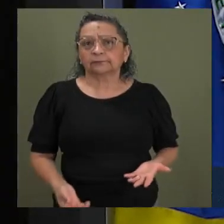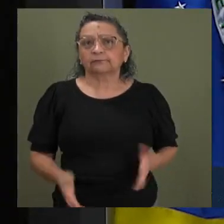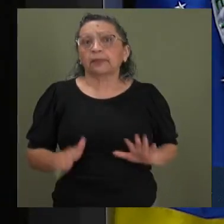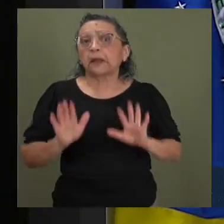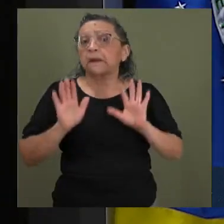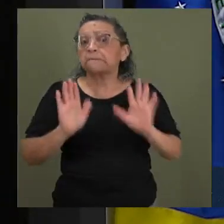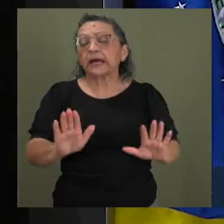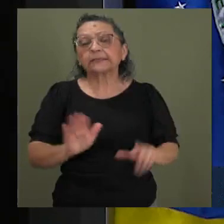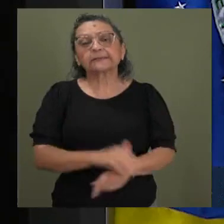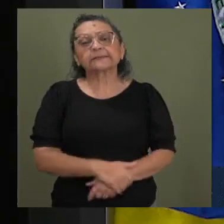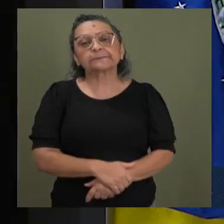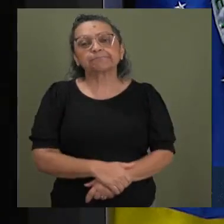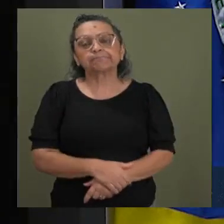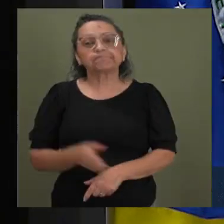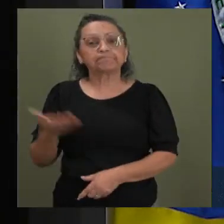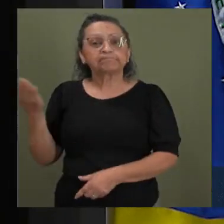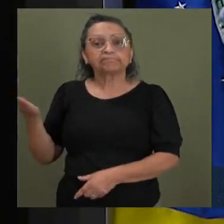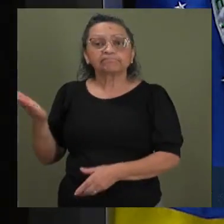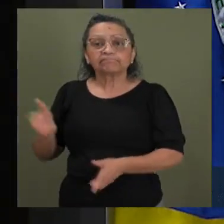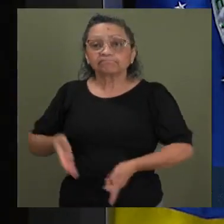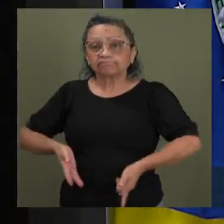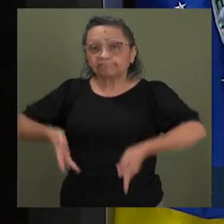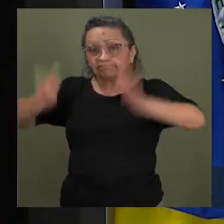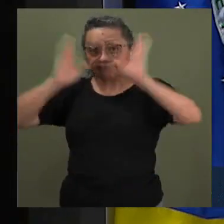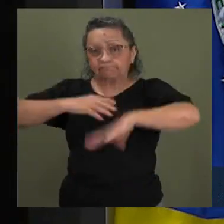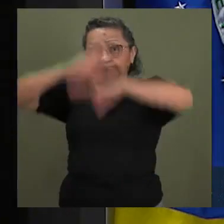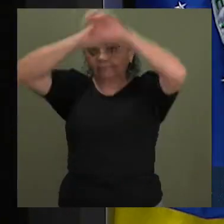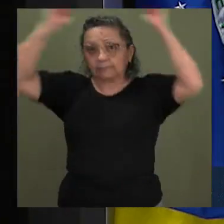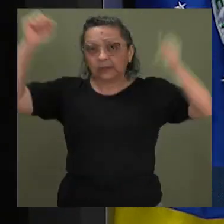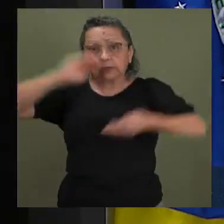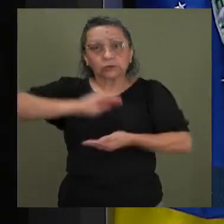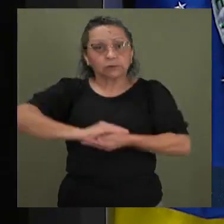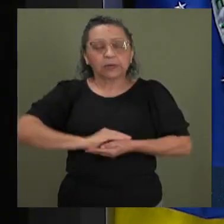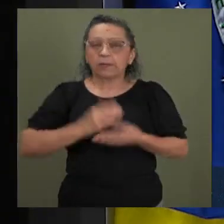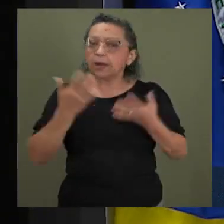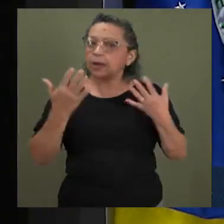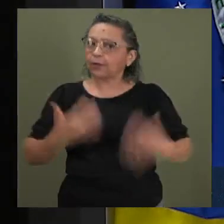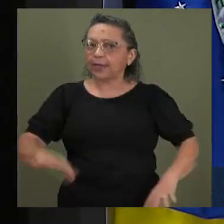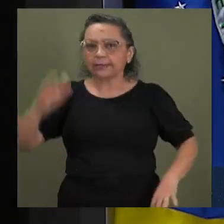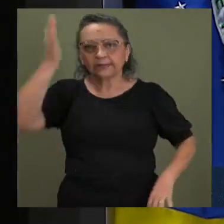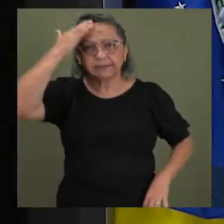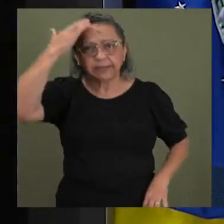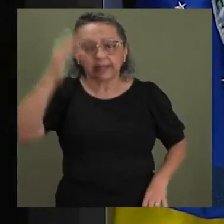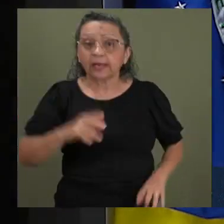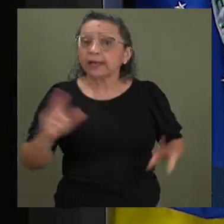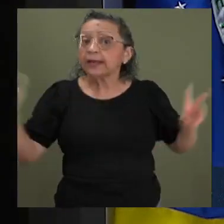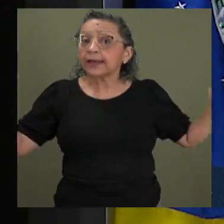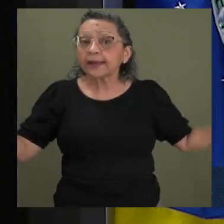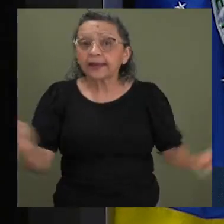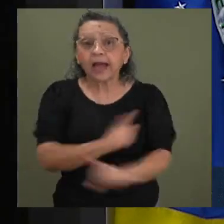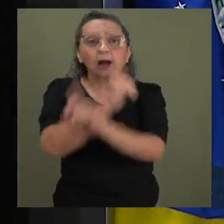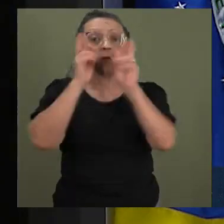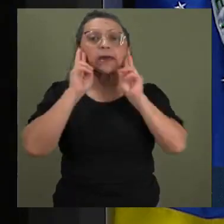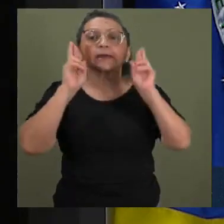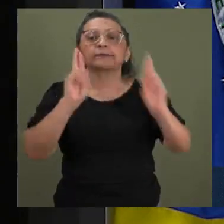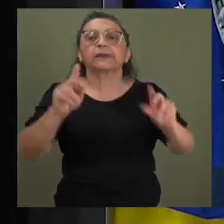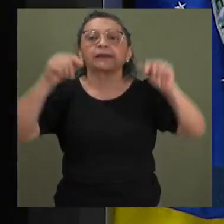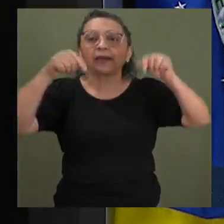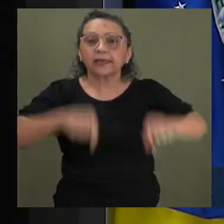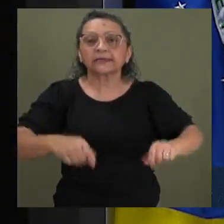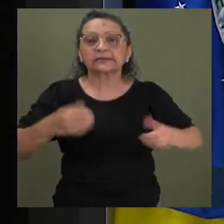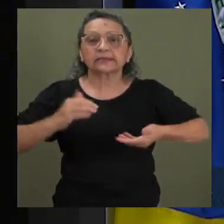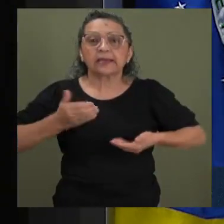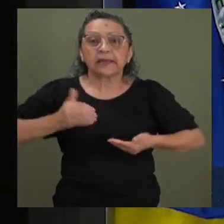Mas o Supremo não quer saber da gente. O Supremo não respeita esse parlamento,